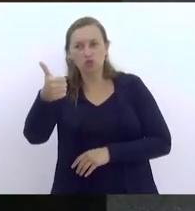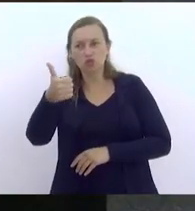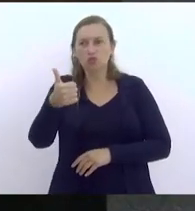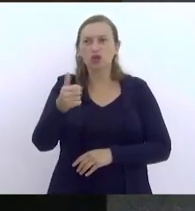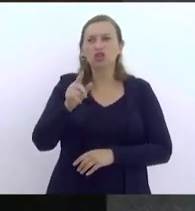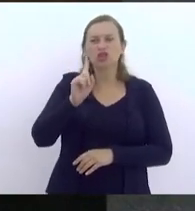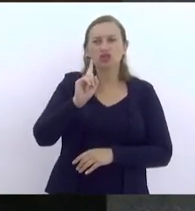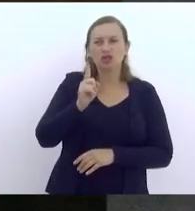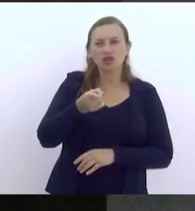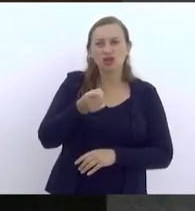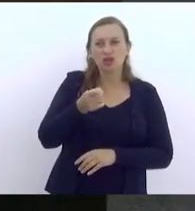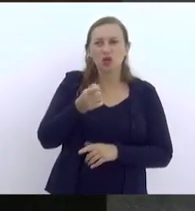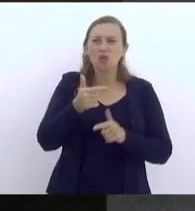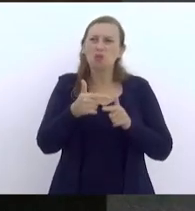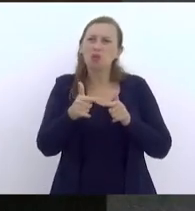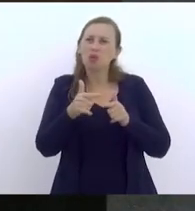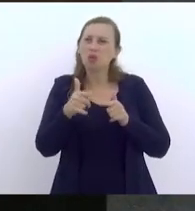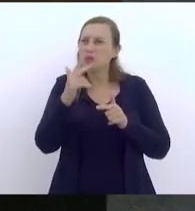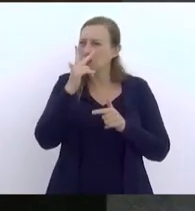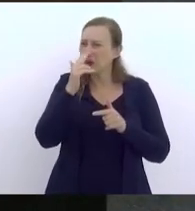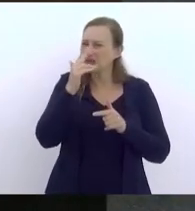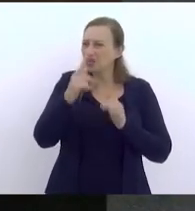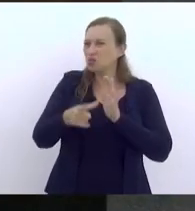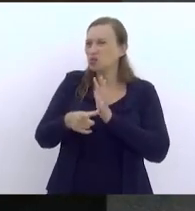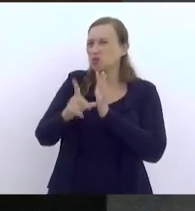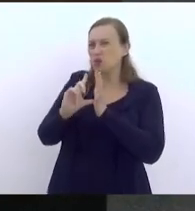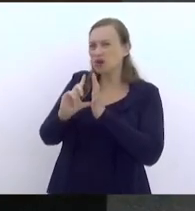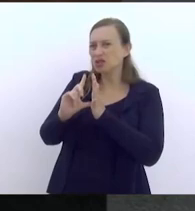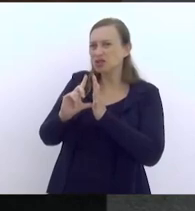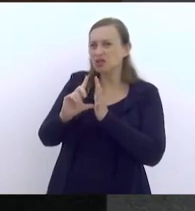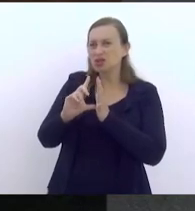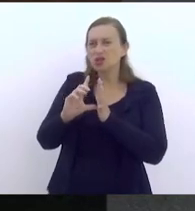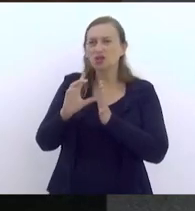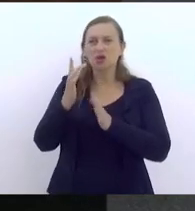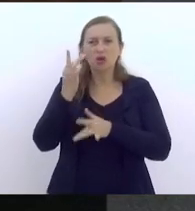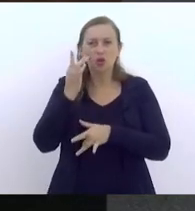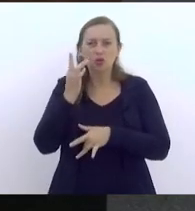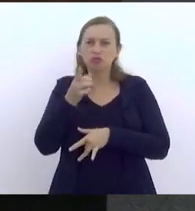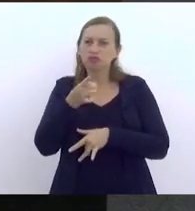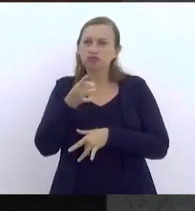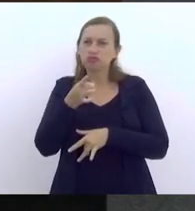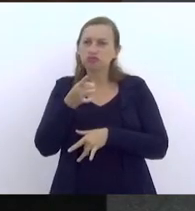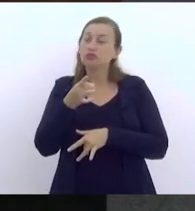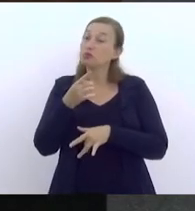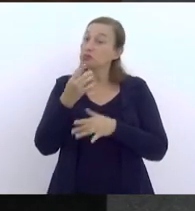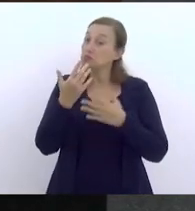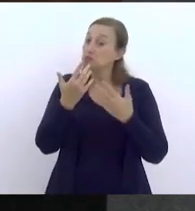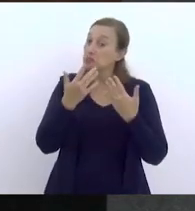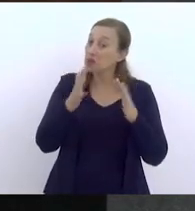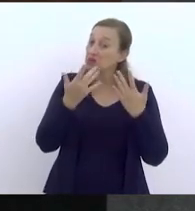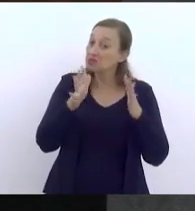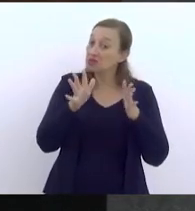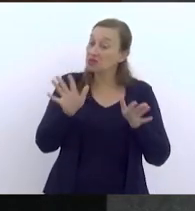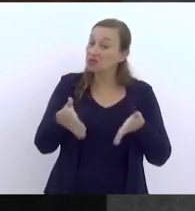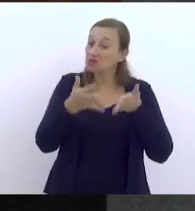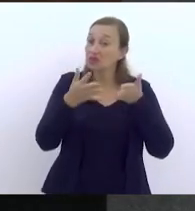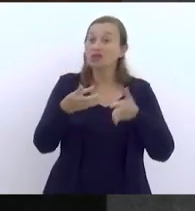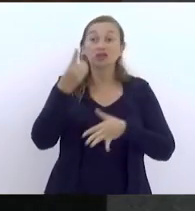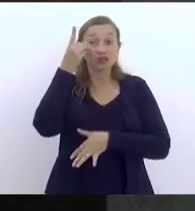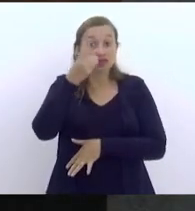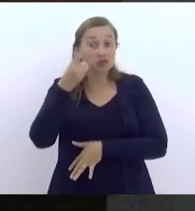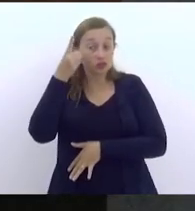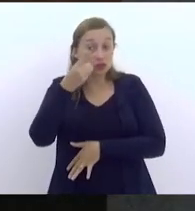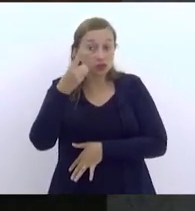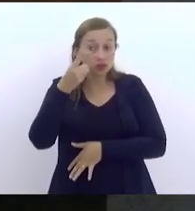3684/2021 incorre em problema parecido com o anterior. Eu considero, obviamente, louvável a iniciativa do nobre